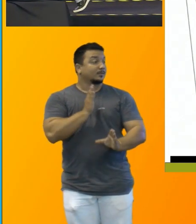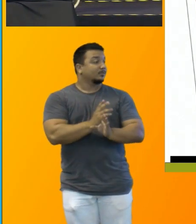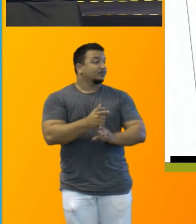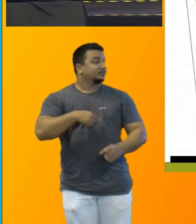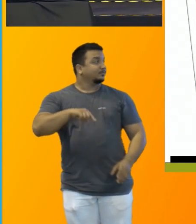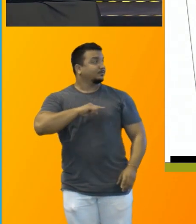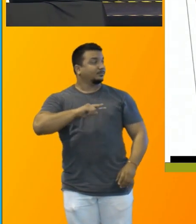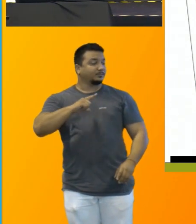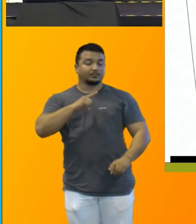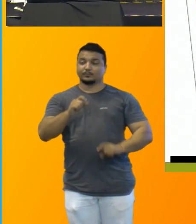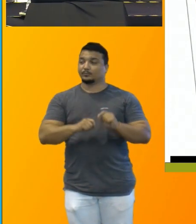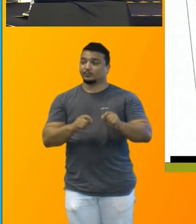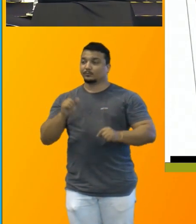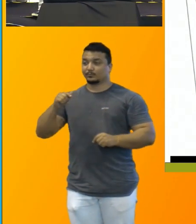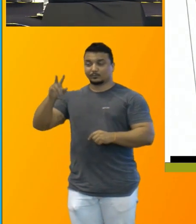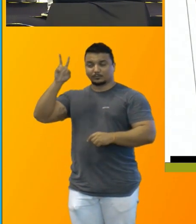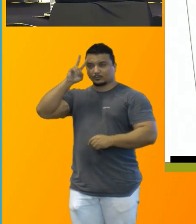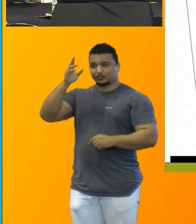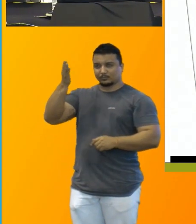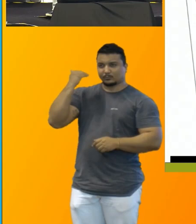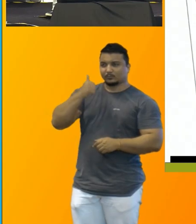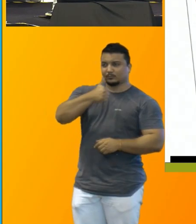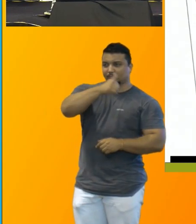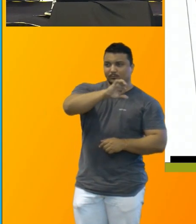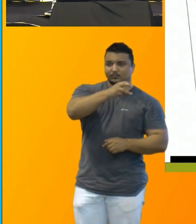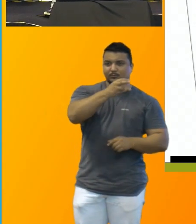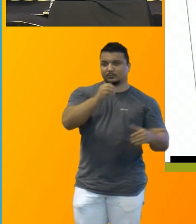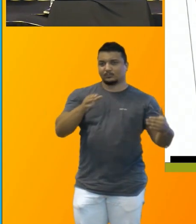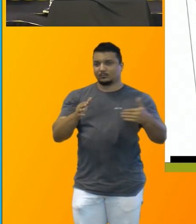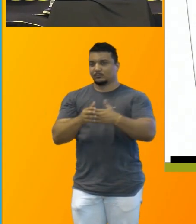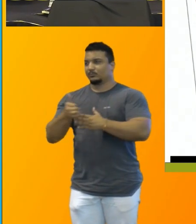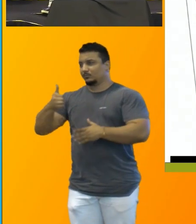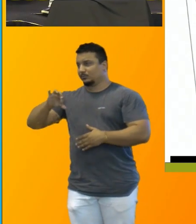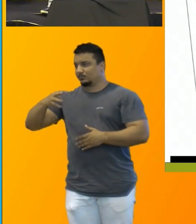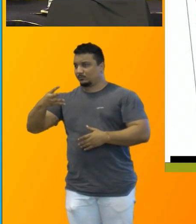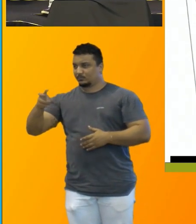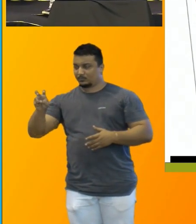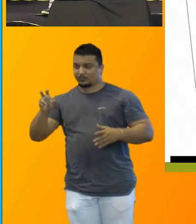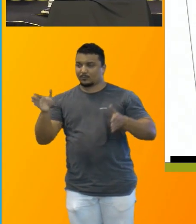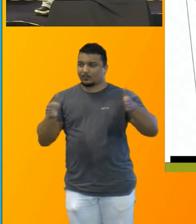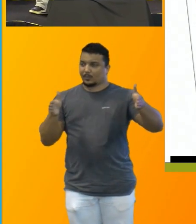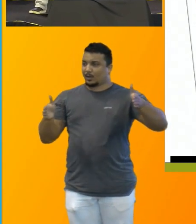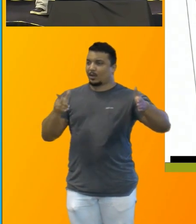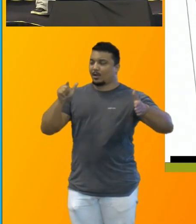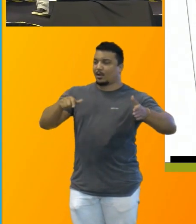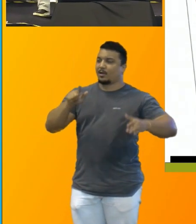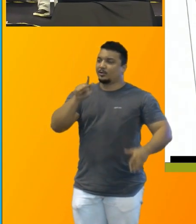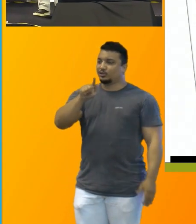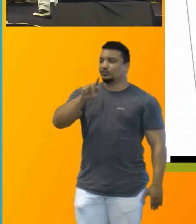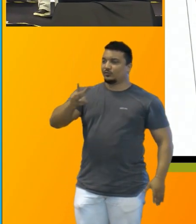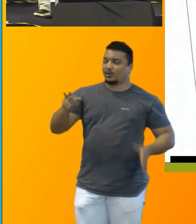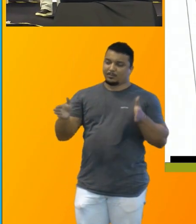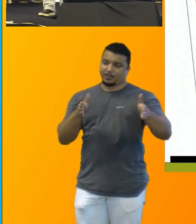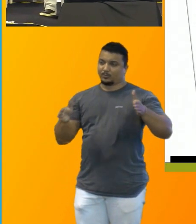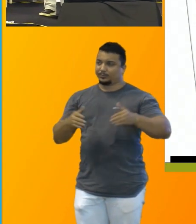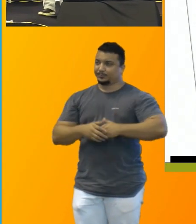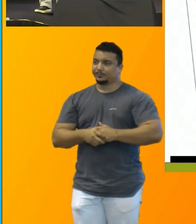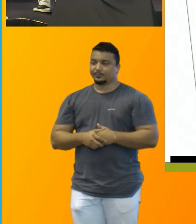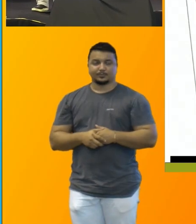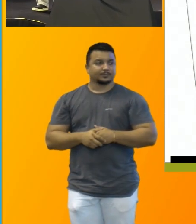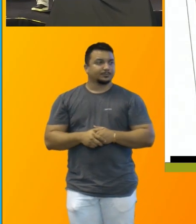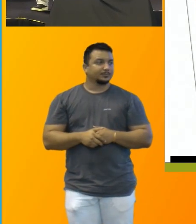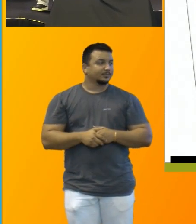fazer um passeio pela Era Vargas, mas que também vai nos dar subterfúgios para o antes e para o depois da Era